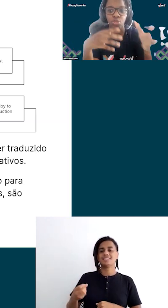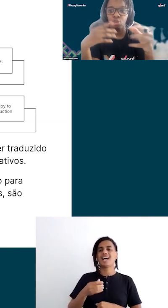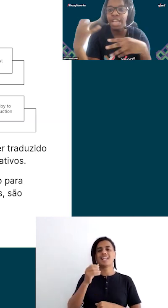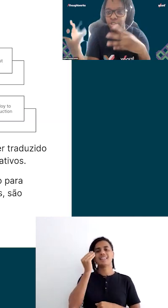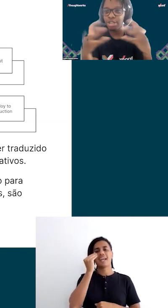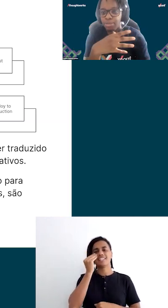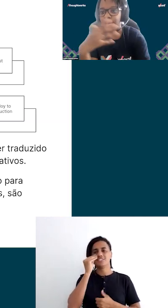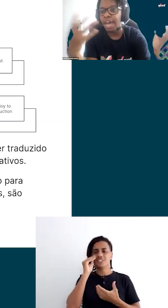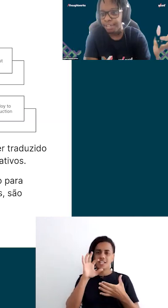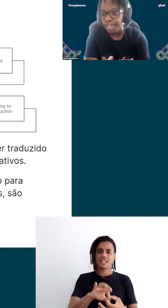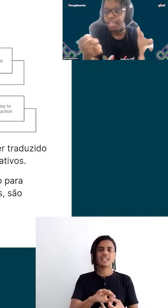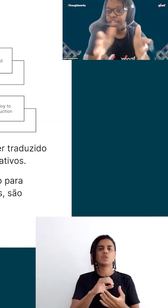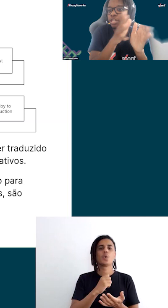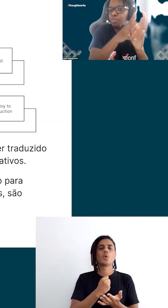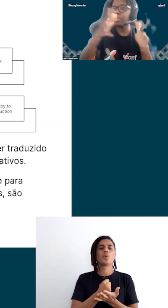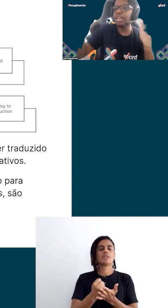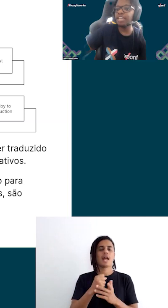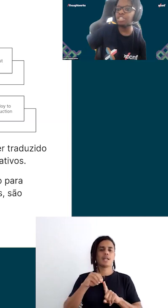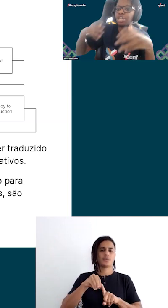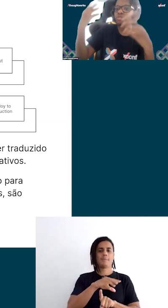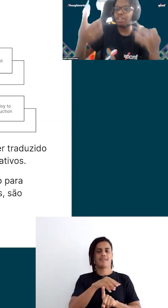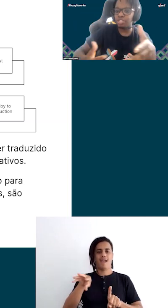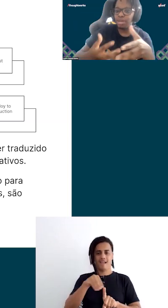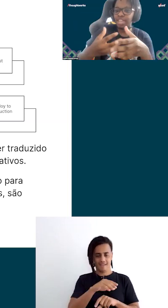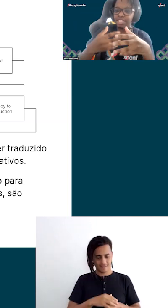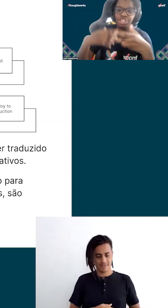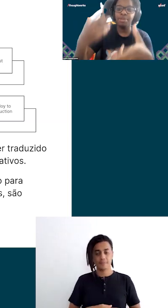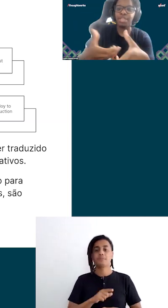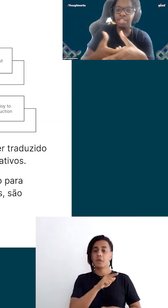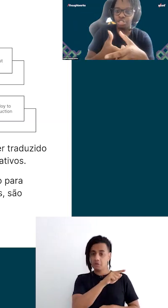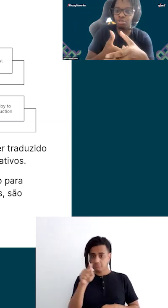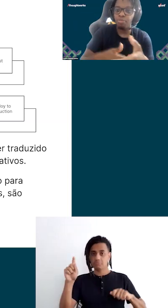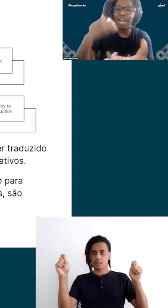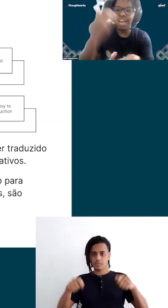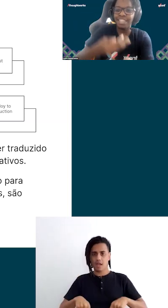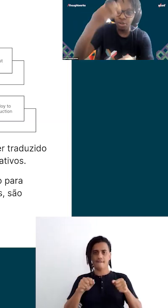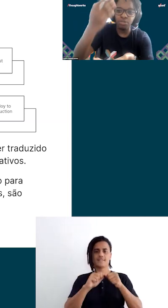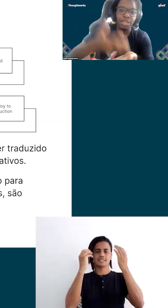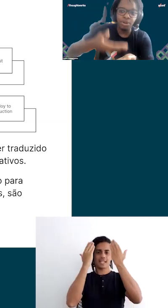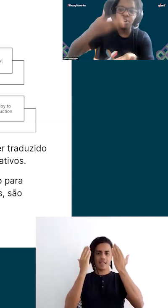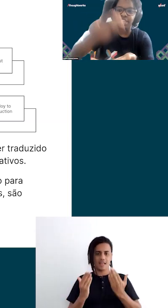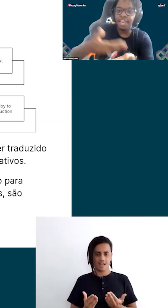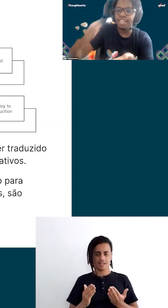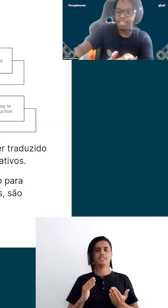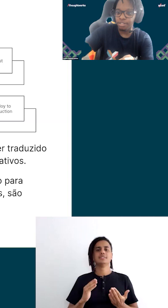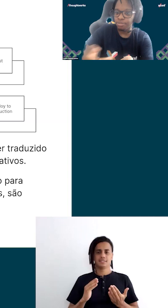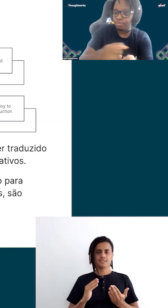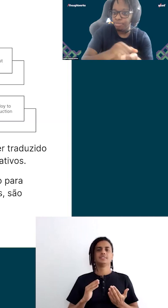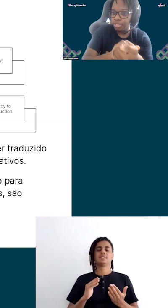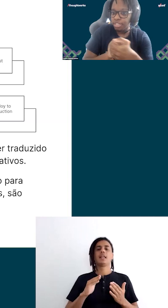com o contrato da minha API. Então, por aí, a gente já consegue fazer uma análise dinâmica disso, para cada deploy que é